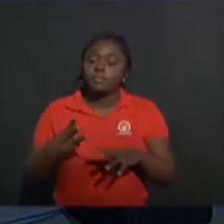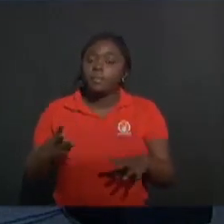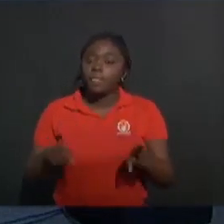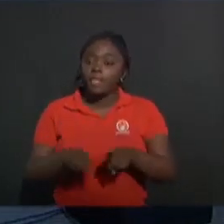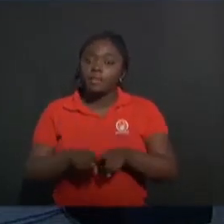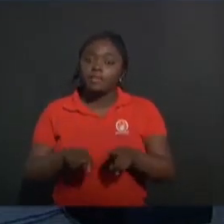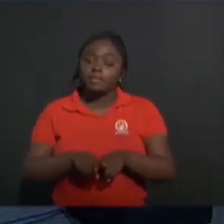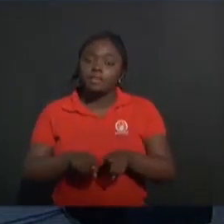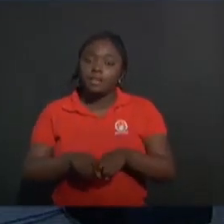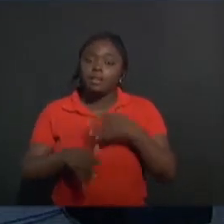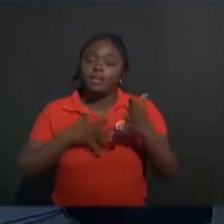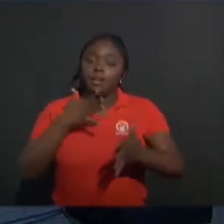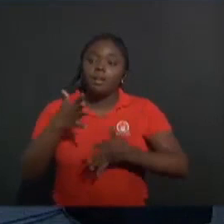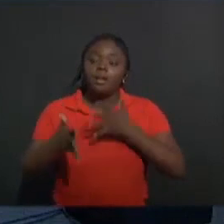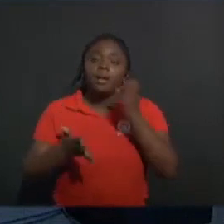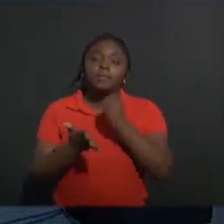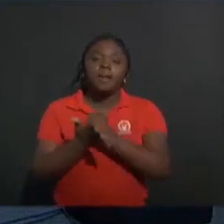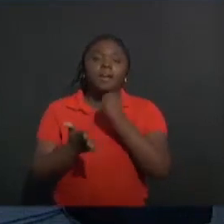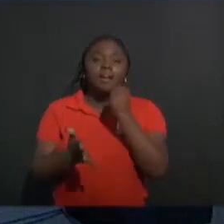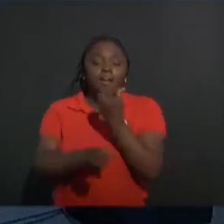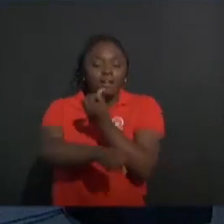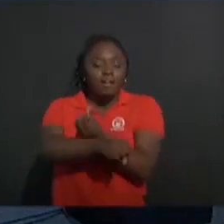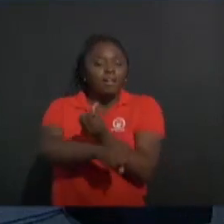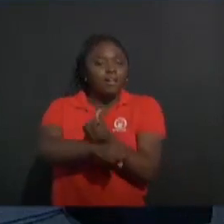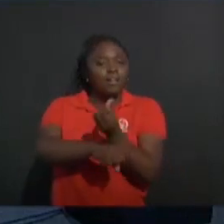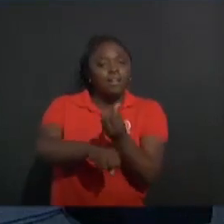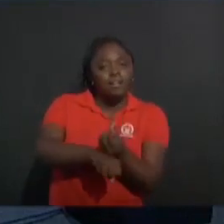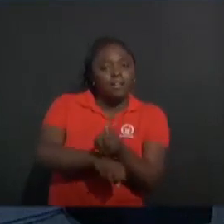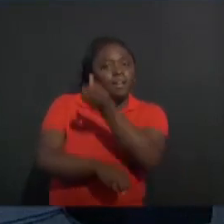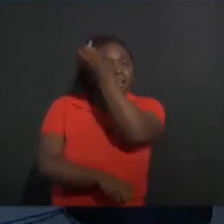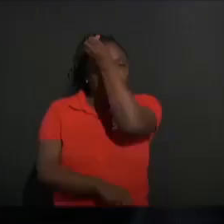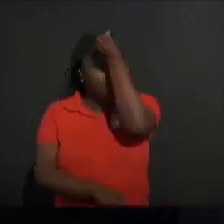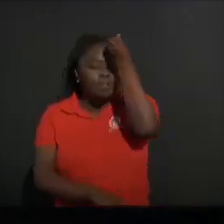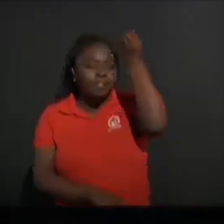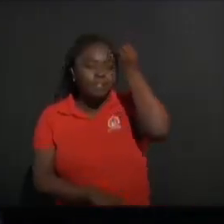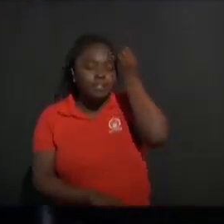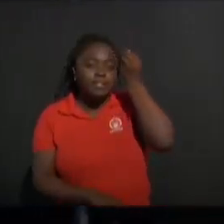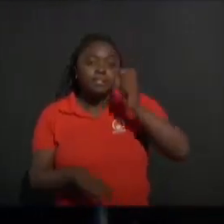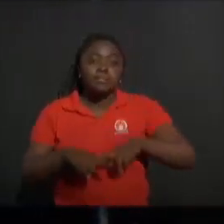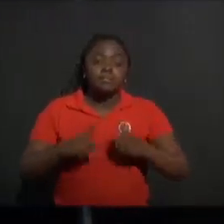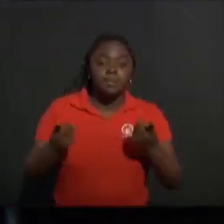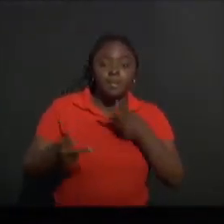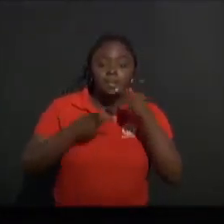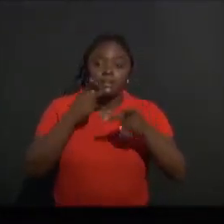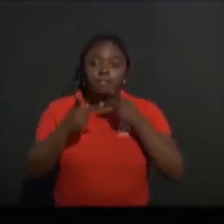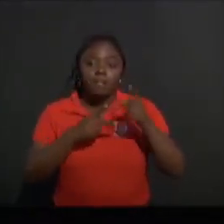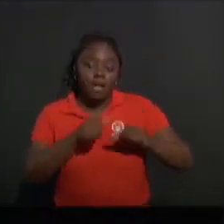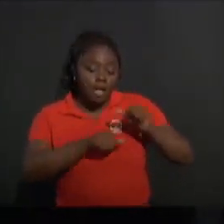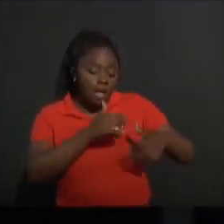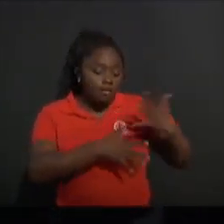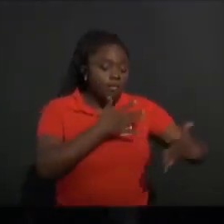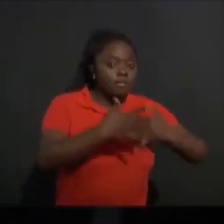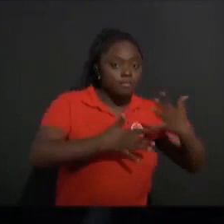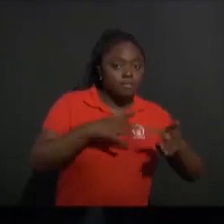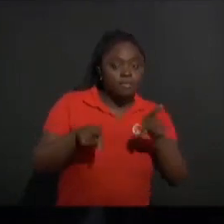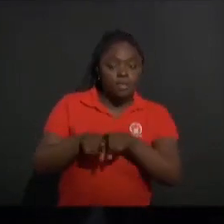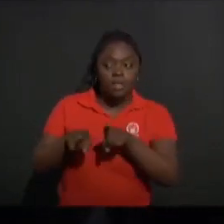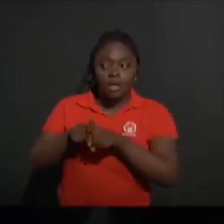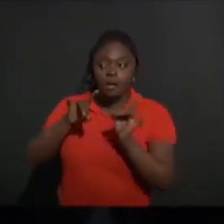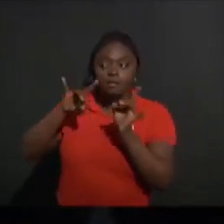a gente vai falar sobre a marca. Mas nós vamos falar de avivamento e de apostasia. O que é apostasia? Abandono da